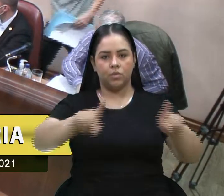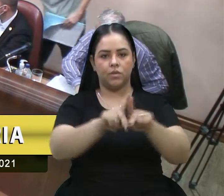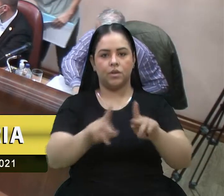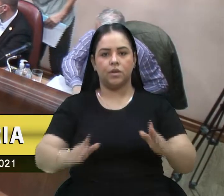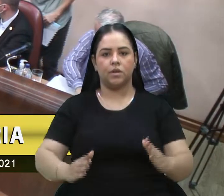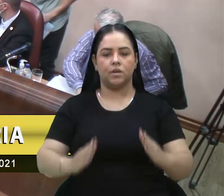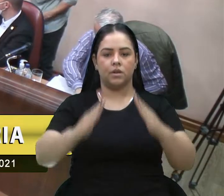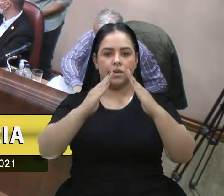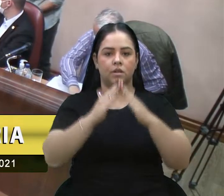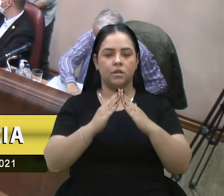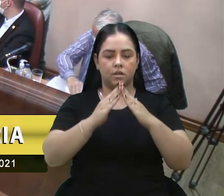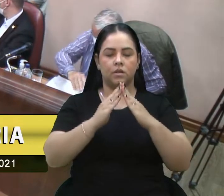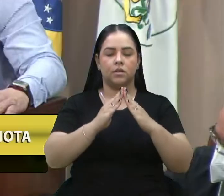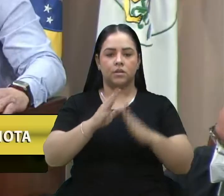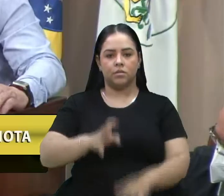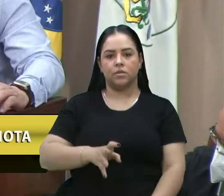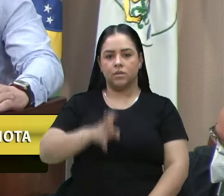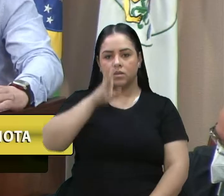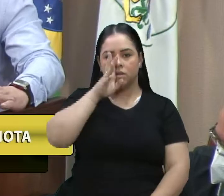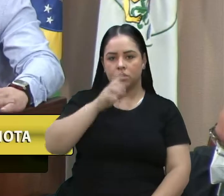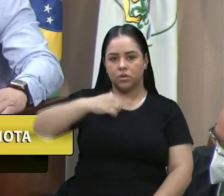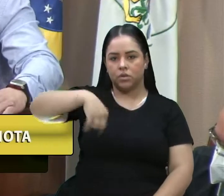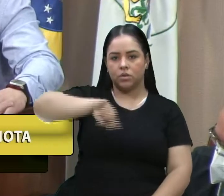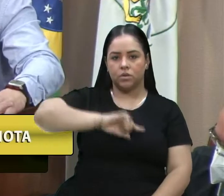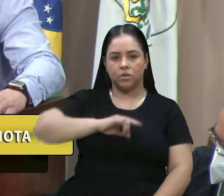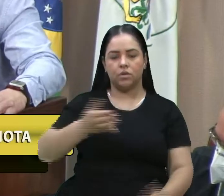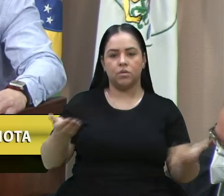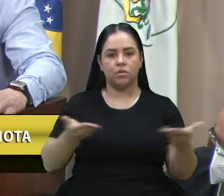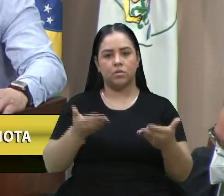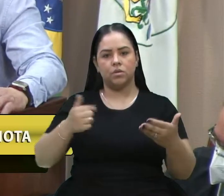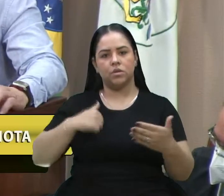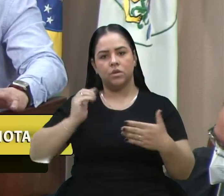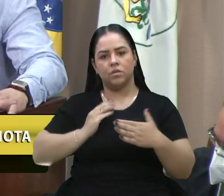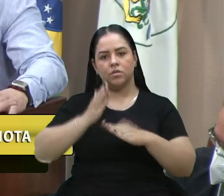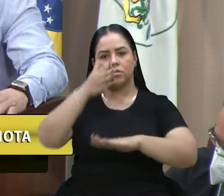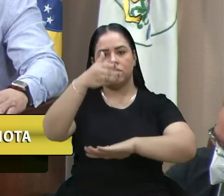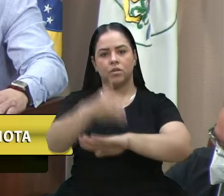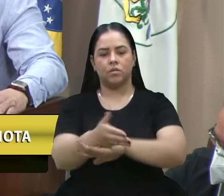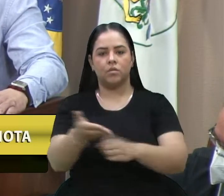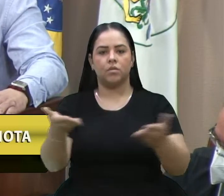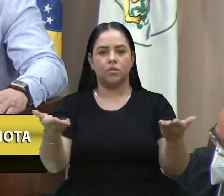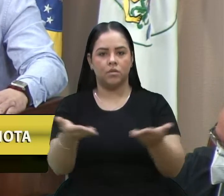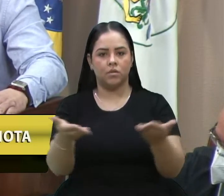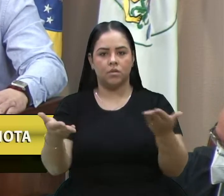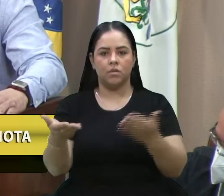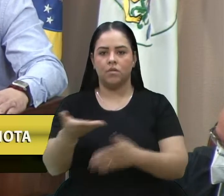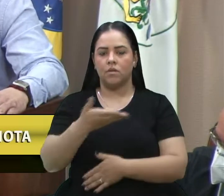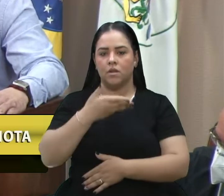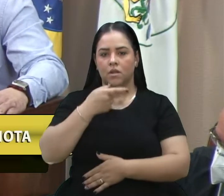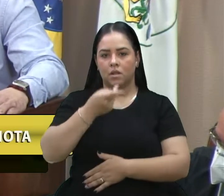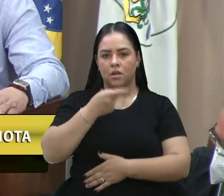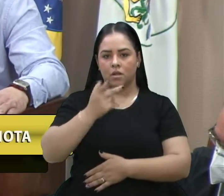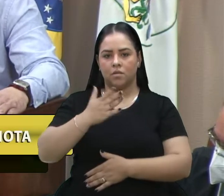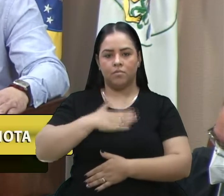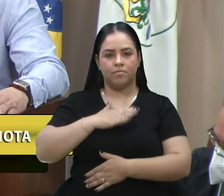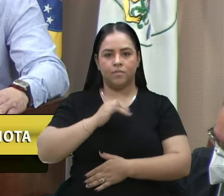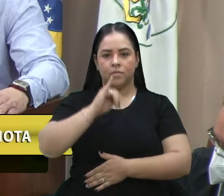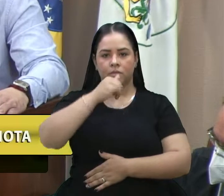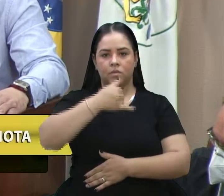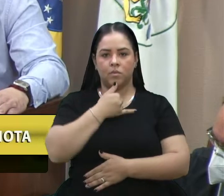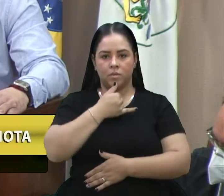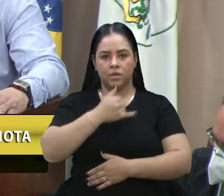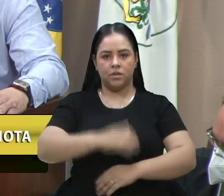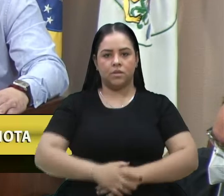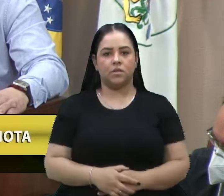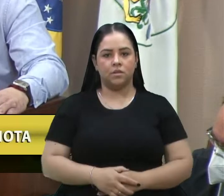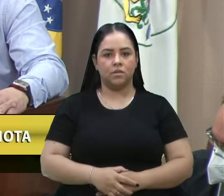sequência do PDT, presidente. Eu venho aqui hoje consternar a minha mais profunda tristeza